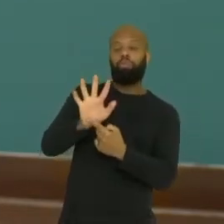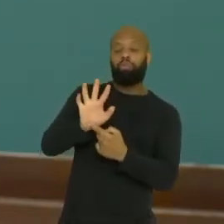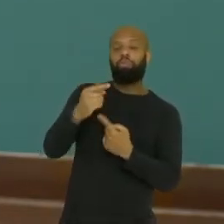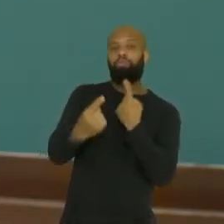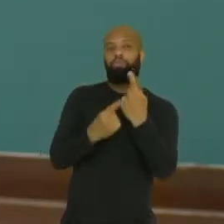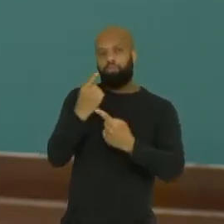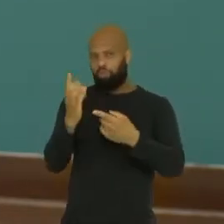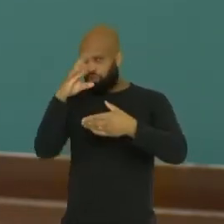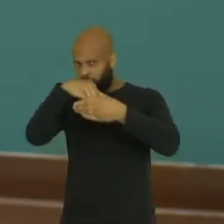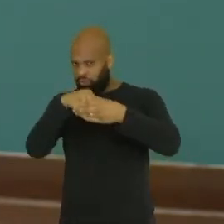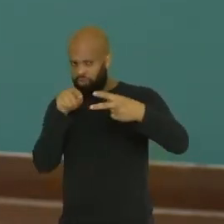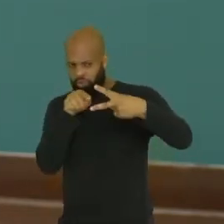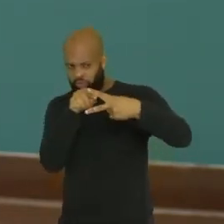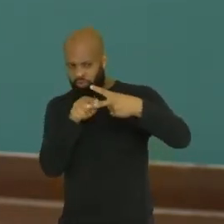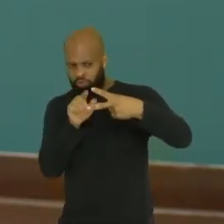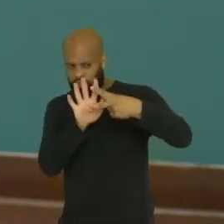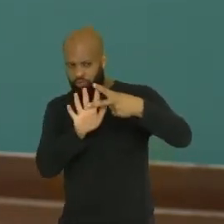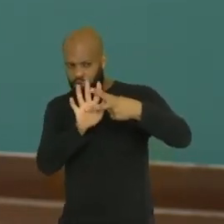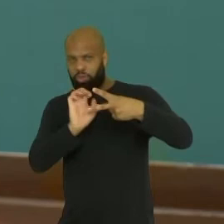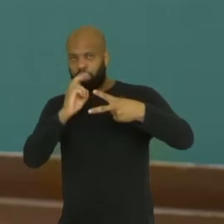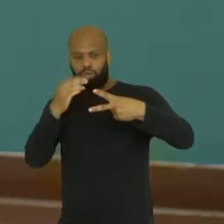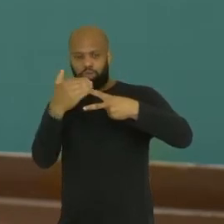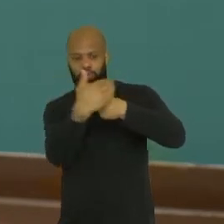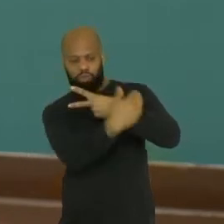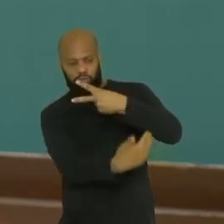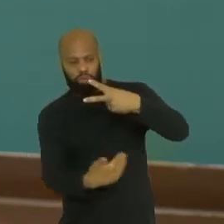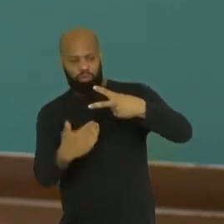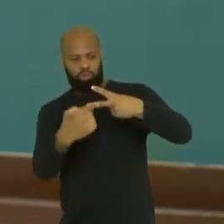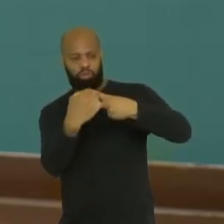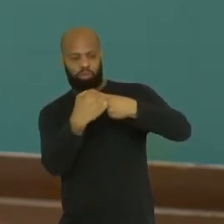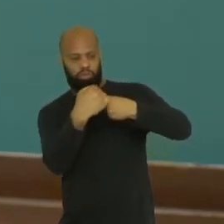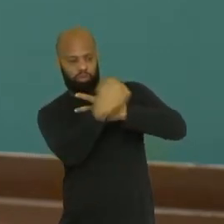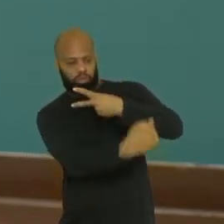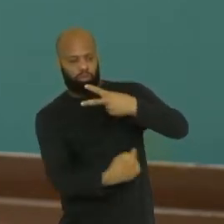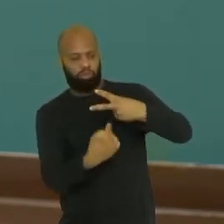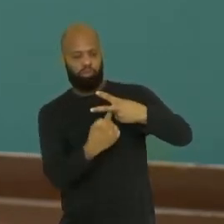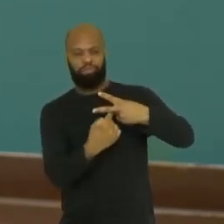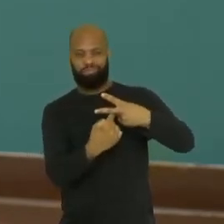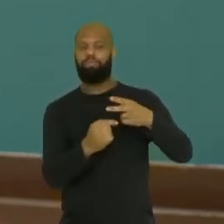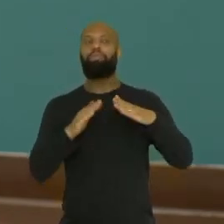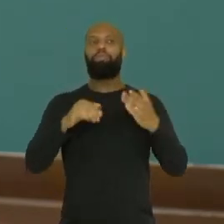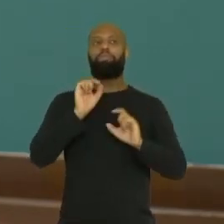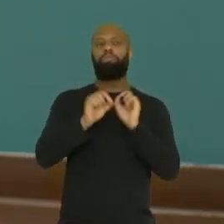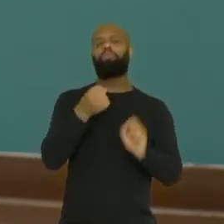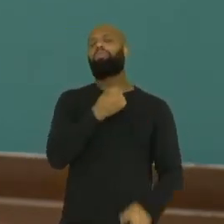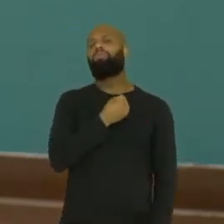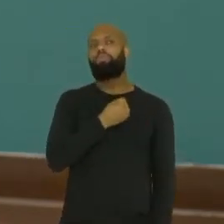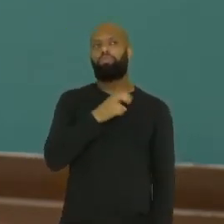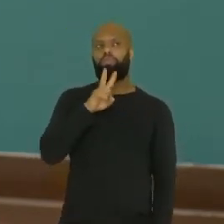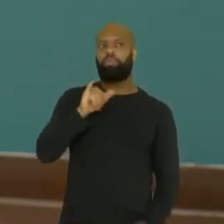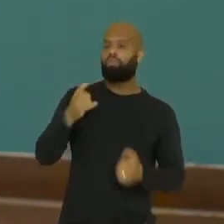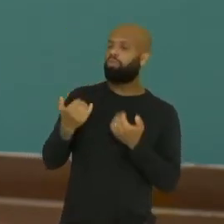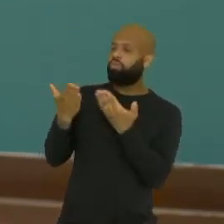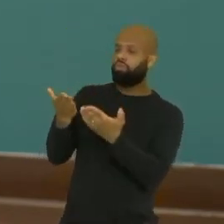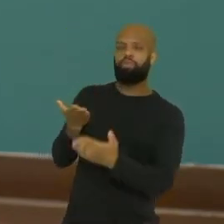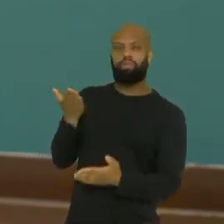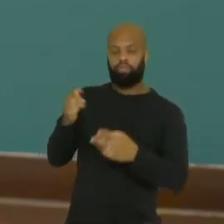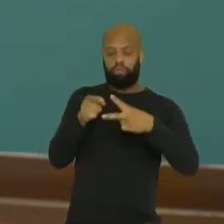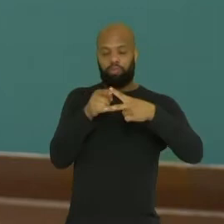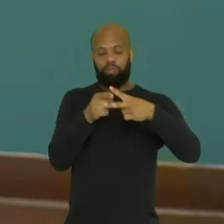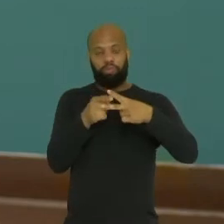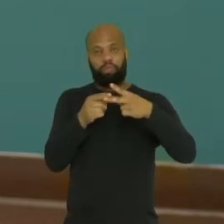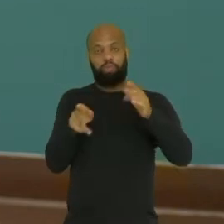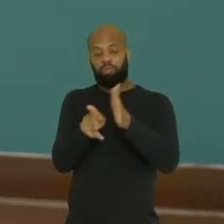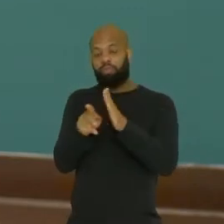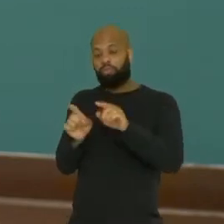das aberturas a gente está falando. E que número a gente vai atribuir para essa abertura, né? Para esse ângulo?